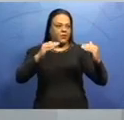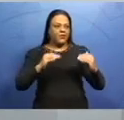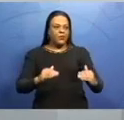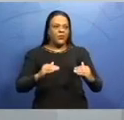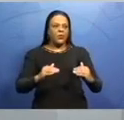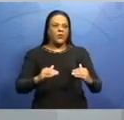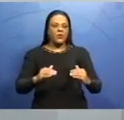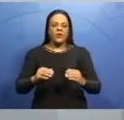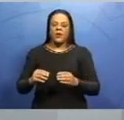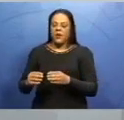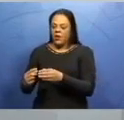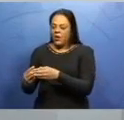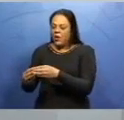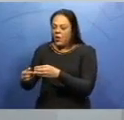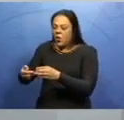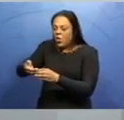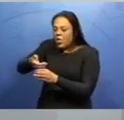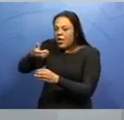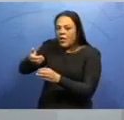de você se vestir.